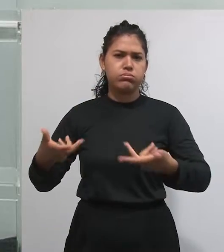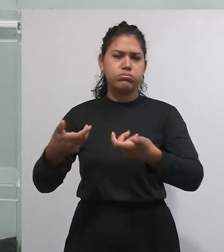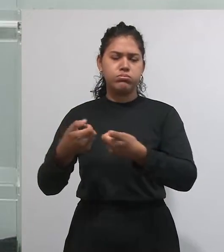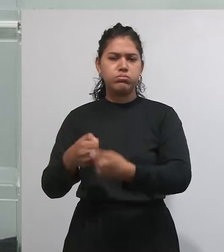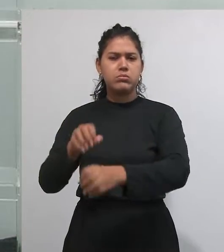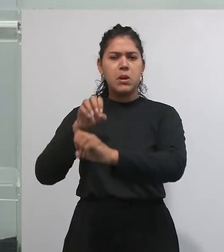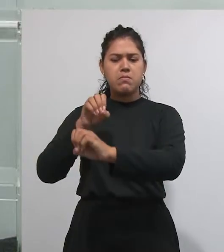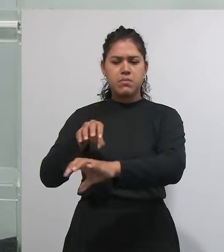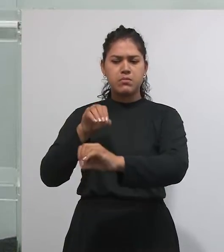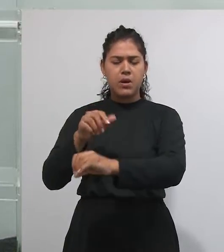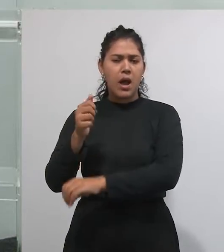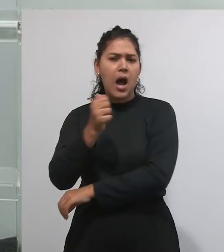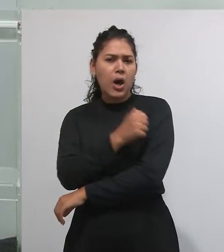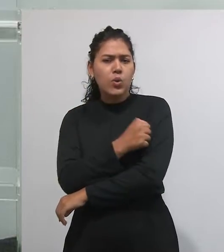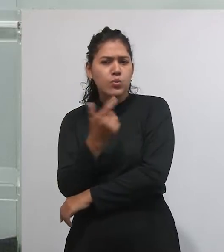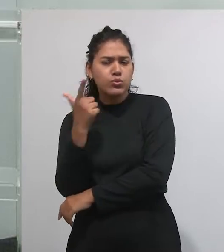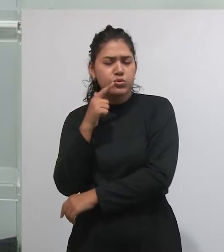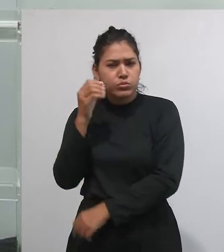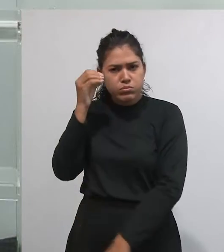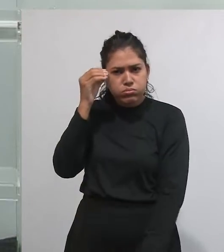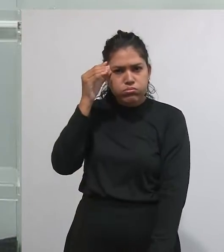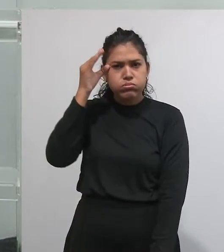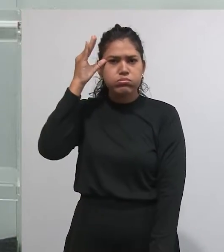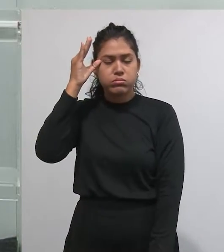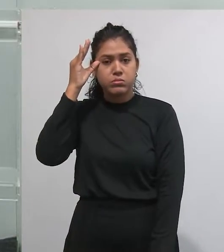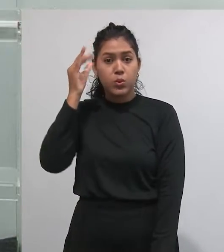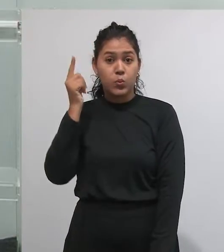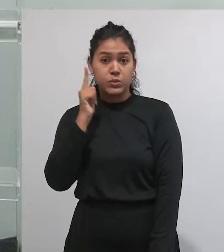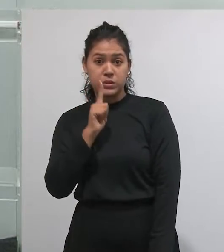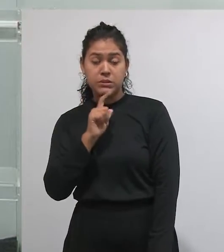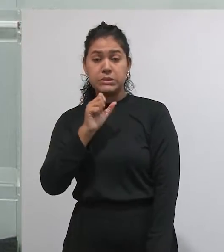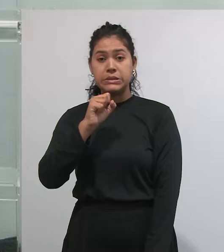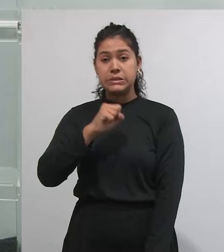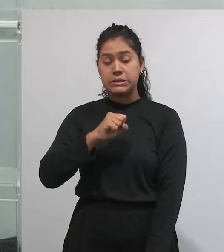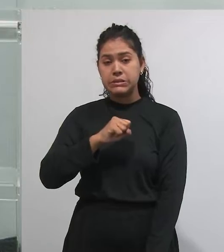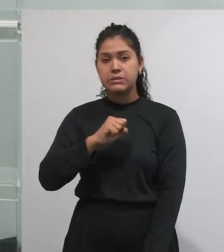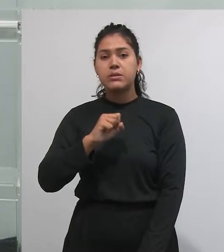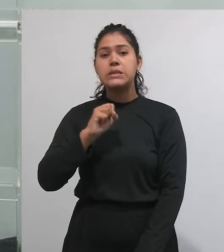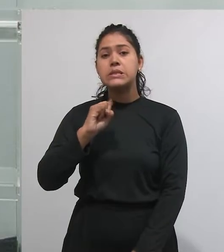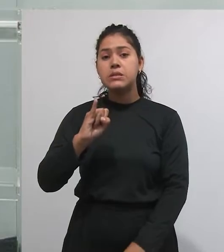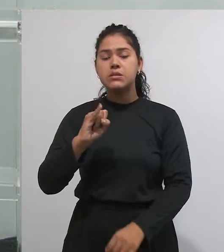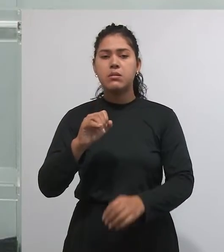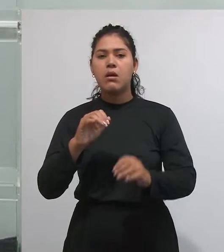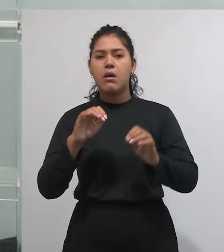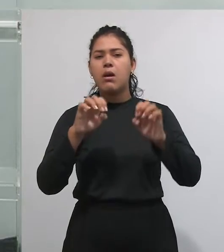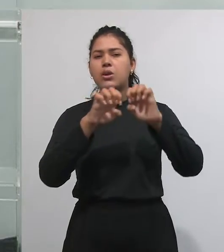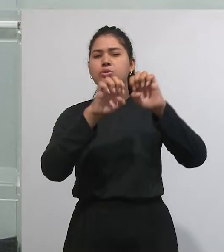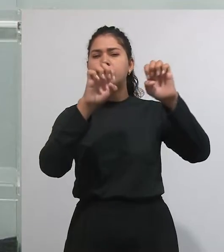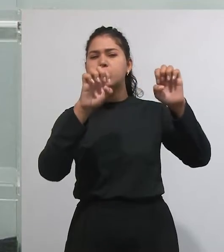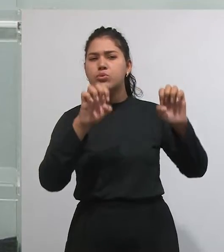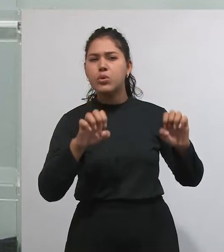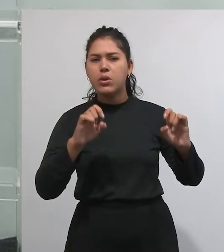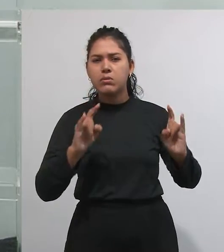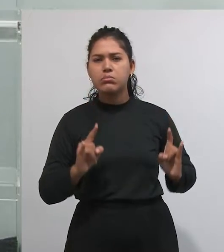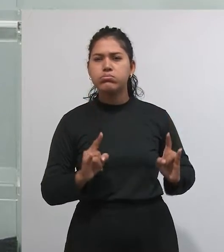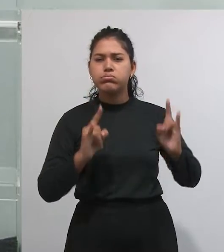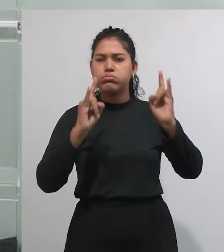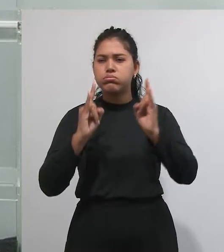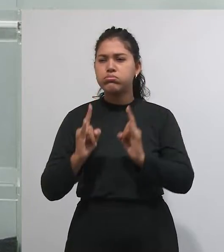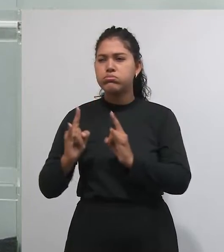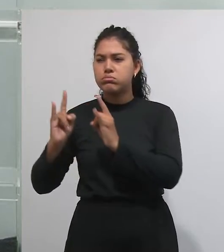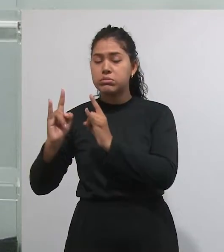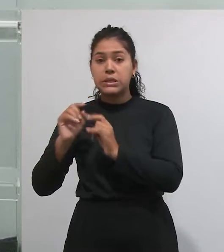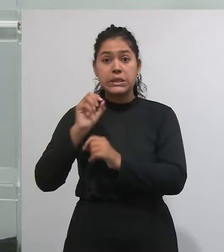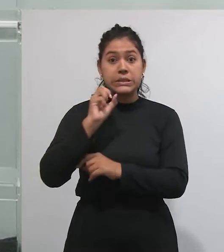desenvolvimento daquela criança, daquele adolescente, daquele jovem, daquele adulto. Se a estrutura é adequada, se